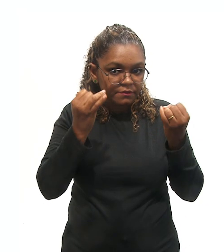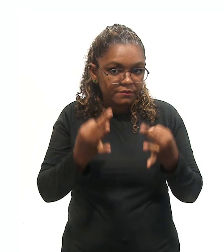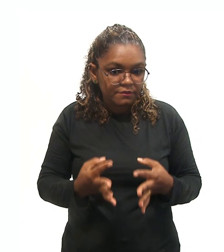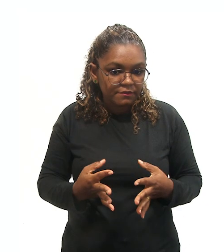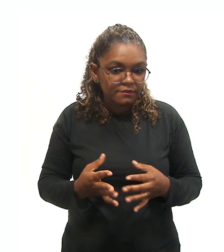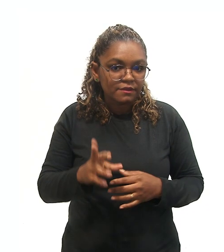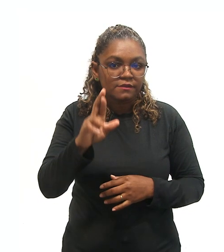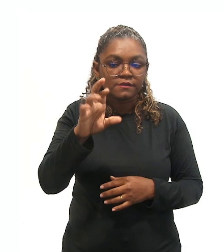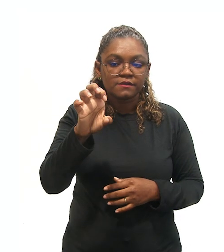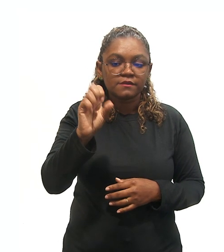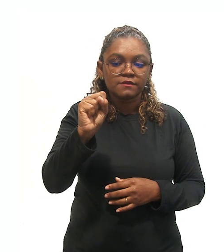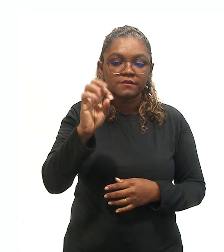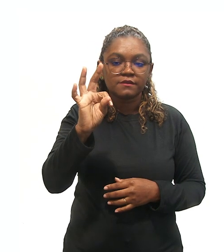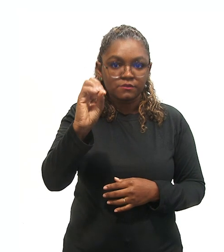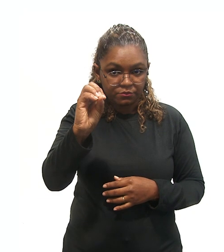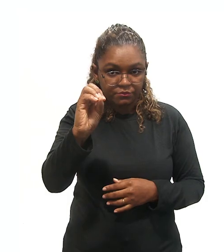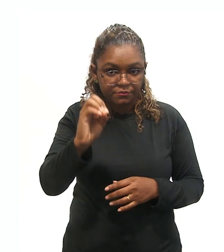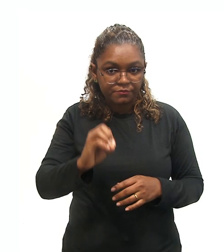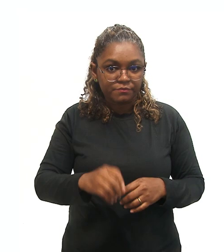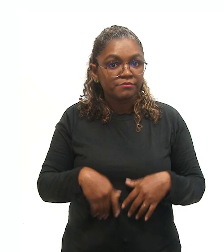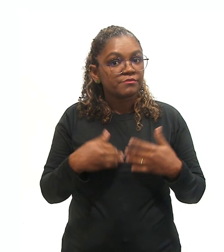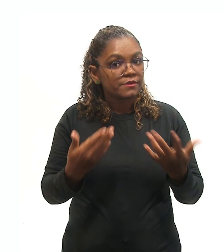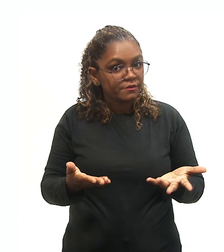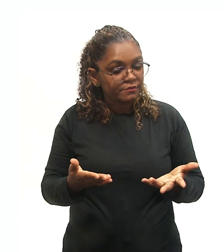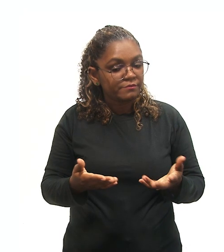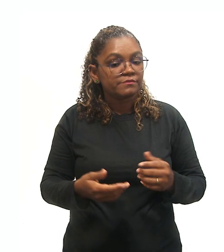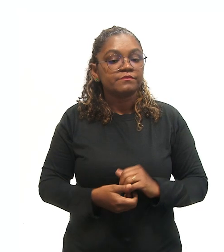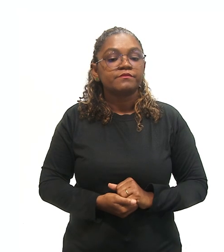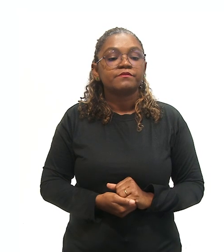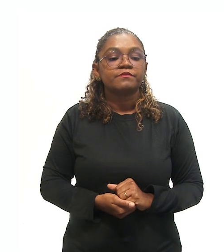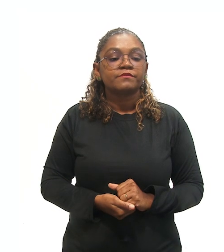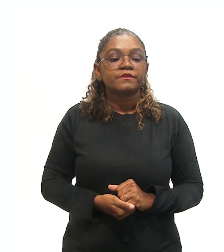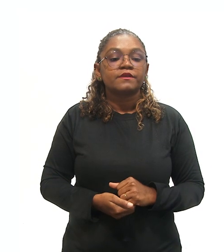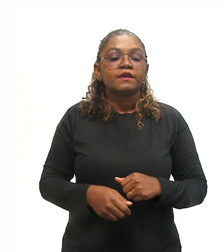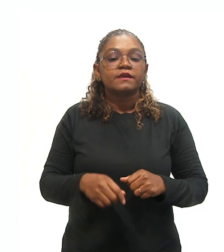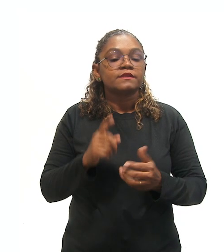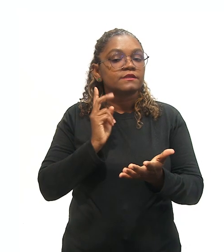vocês. Olha aqui, quem está aqui. Sempre com sigla, tá bom?